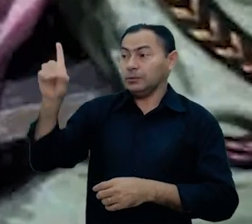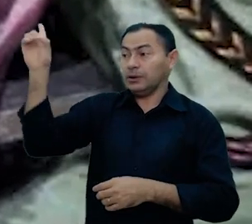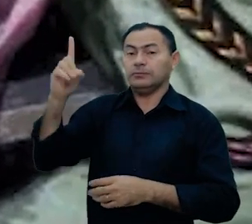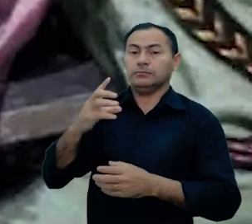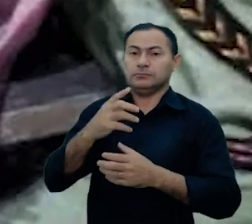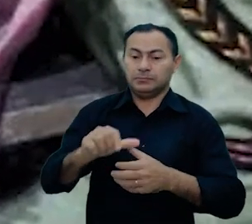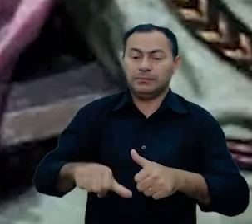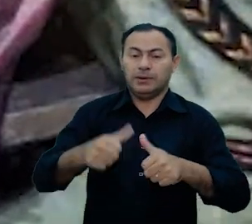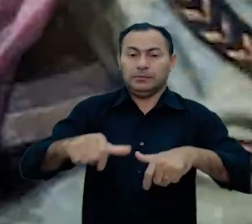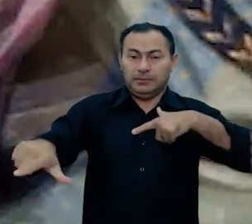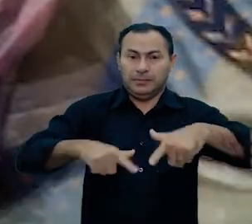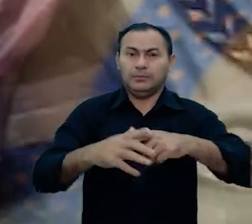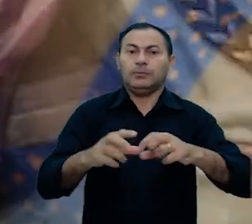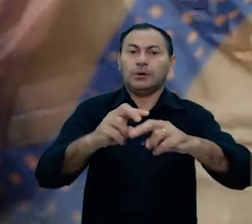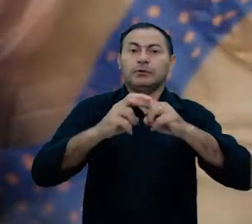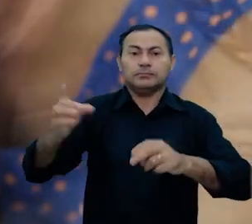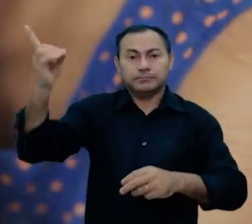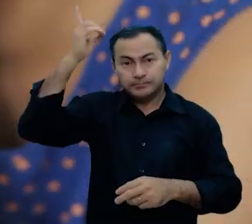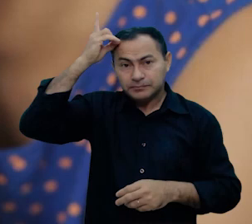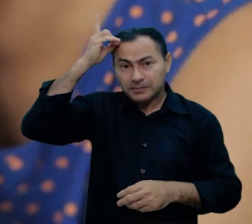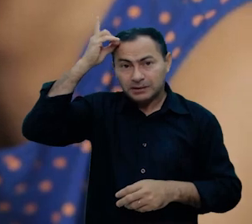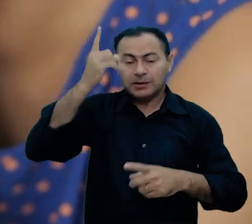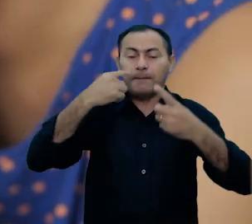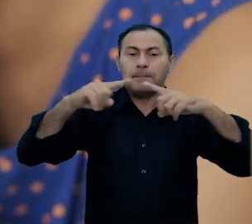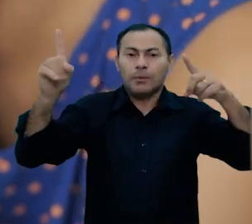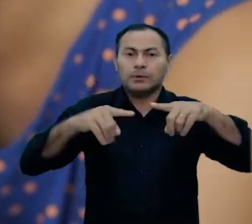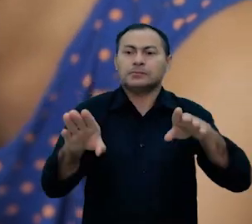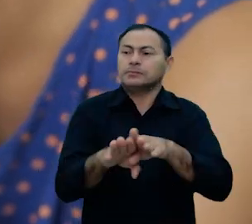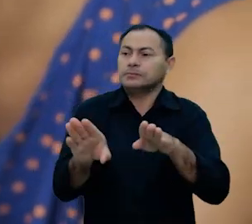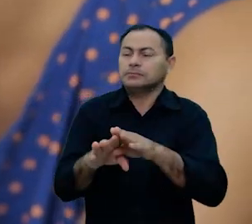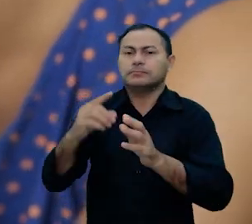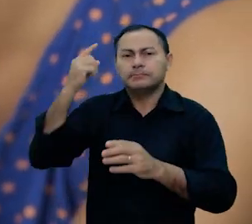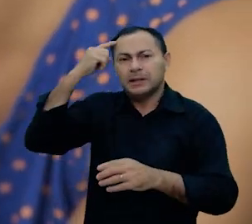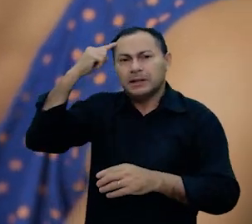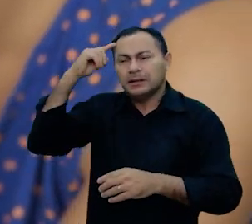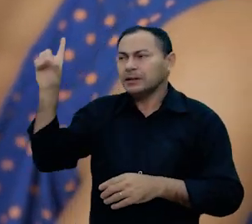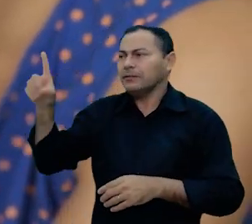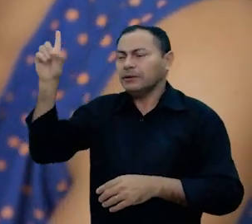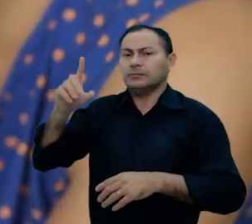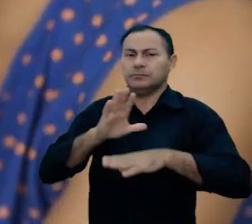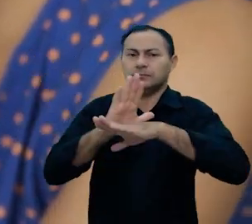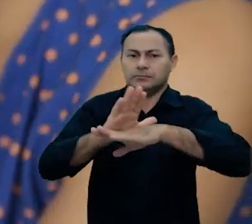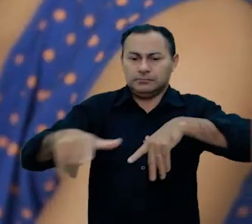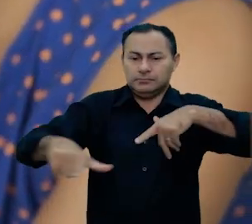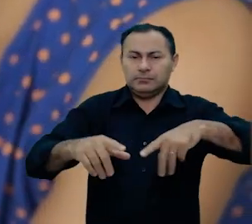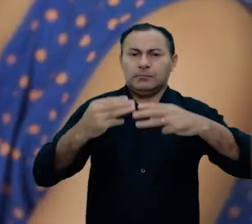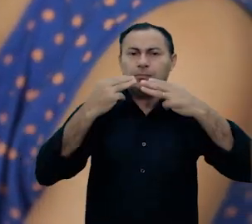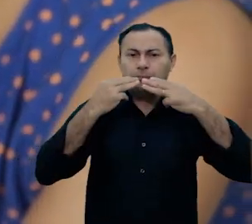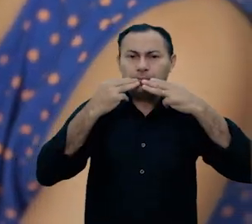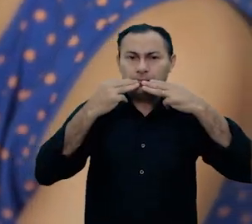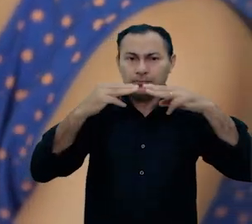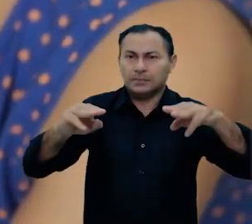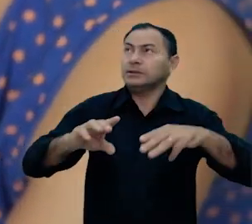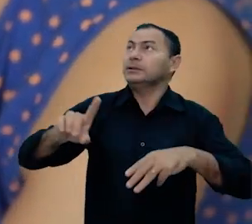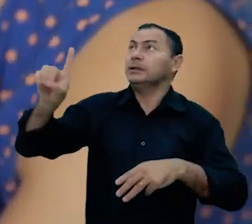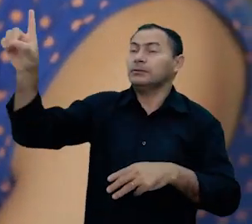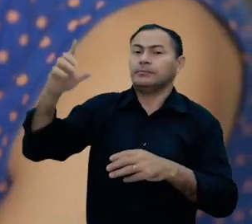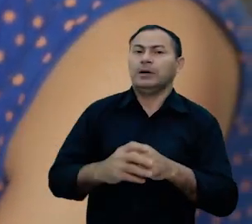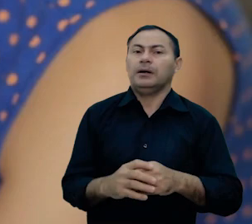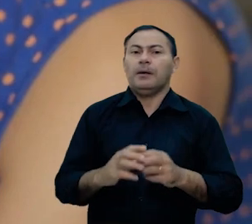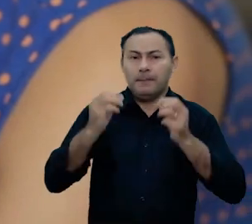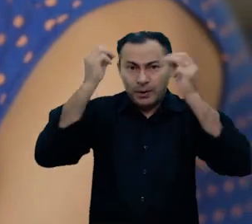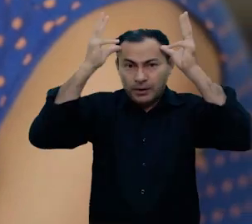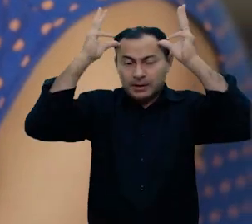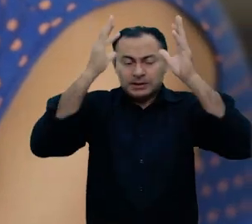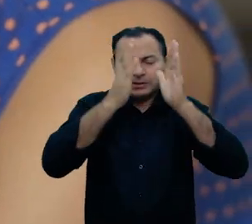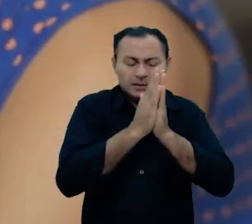de músico. Quando você pensar em Davi, pense também na sua contribuição para o trabalho de Deus. Moisés nos ensinou a adorar, mas foi Davi